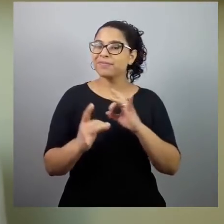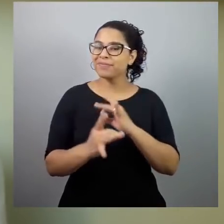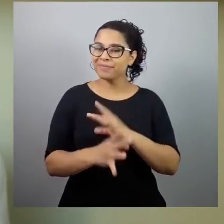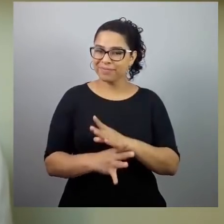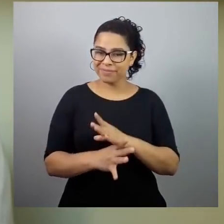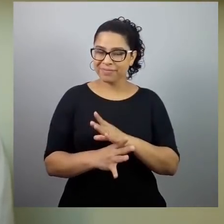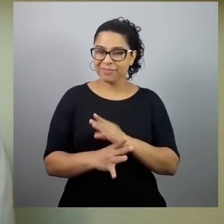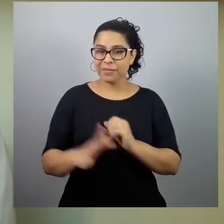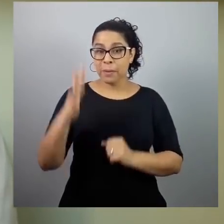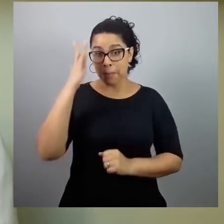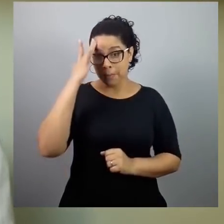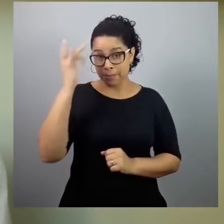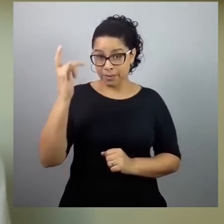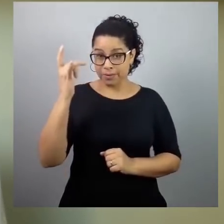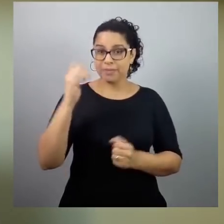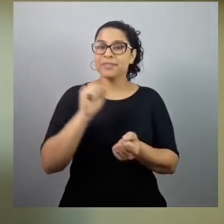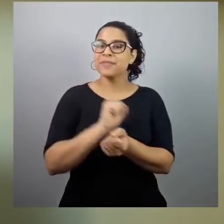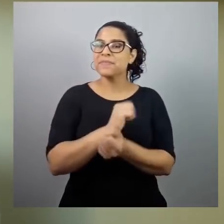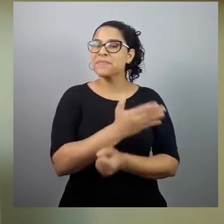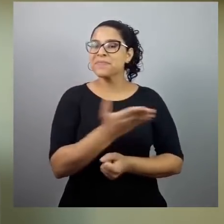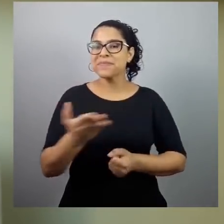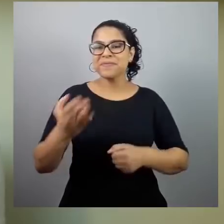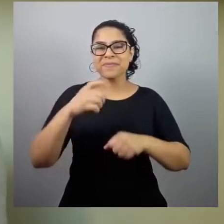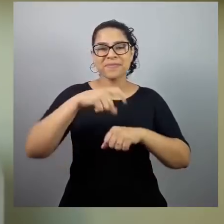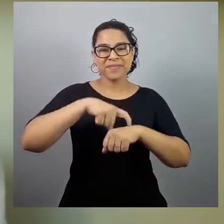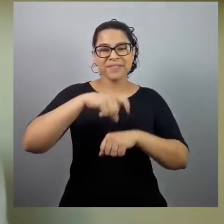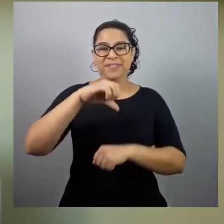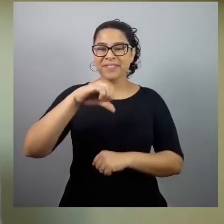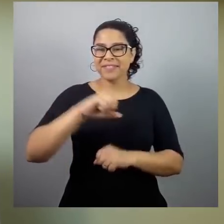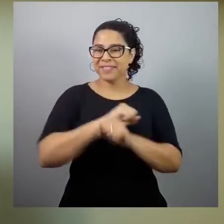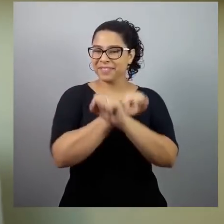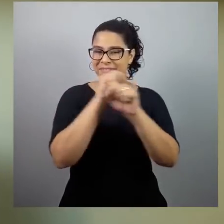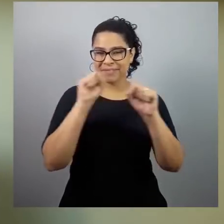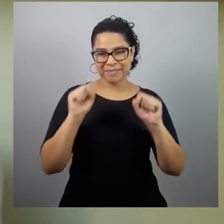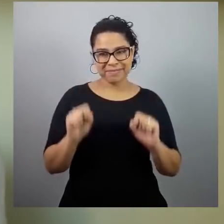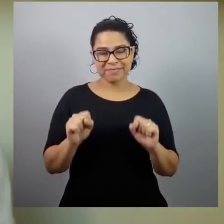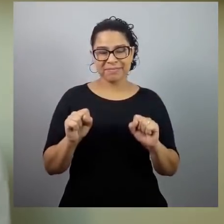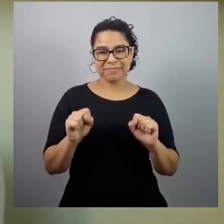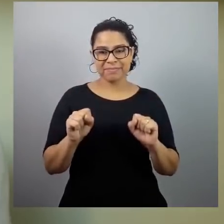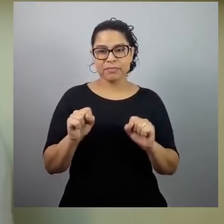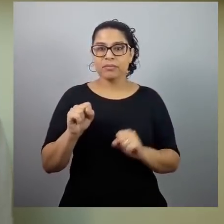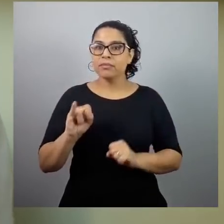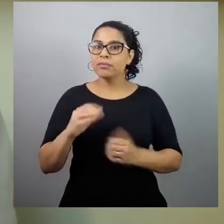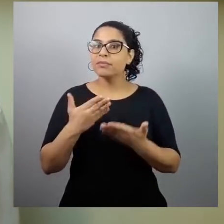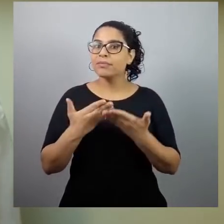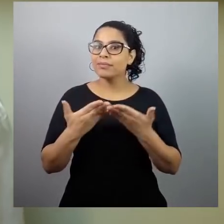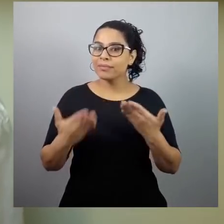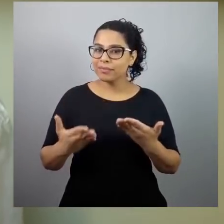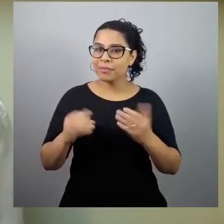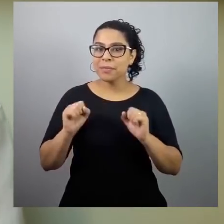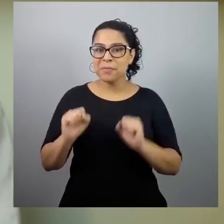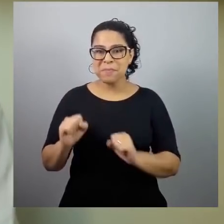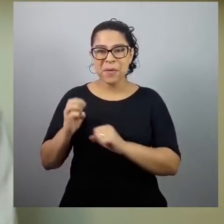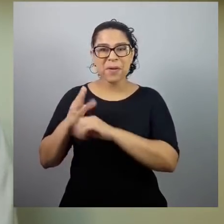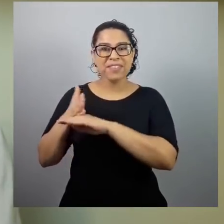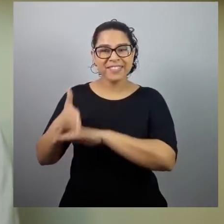em Casa chegou ao fim, mas eu espero vocês amanhã às 9 da manhã. E se você perdeu alguma